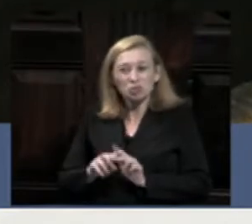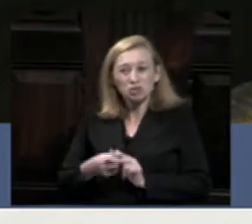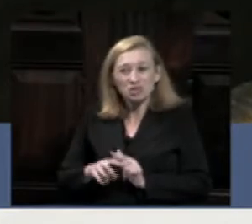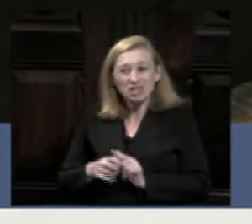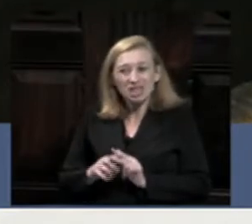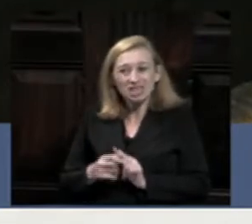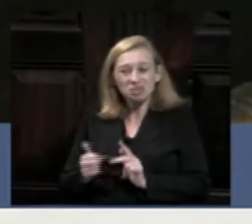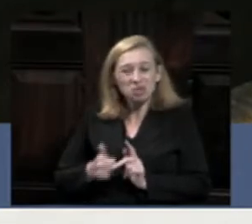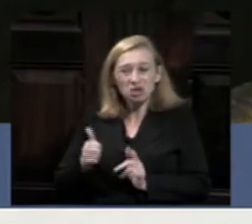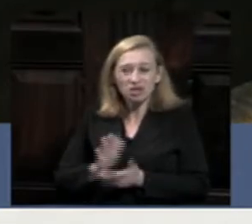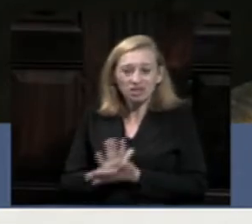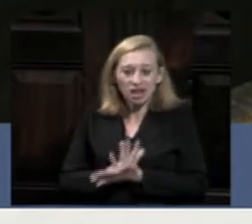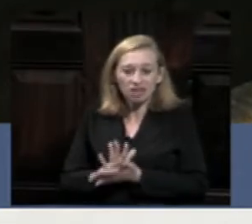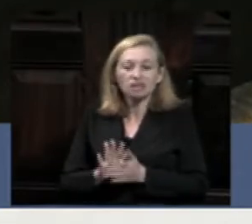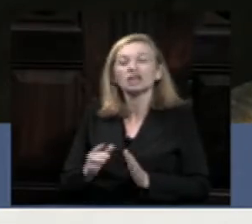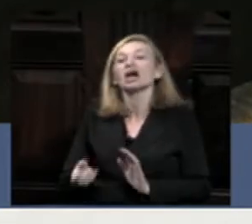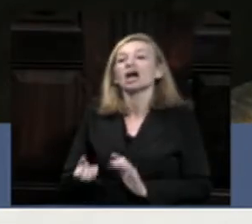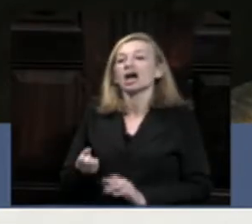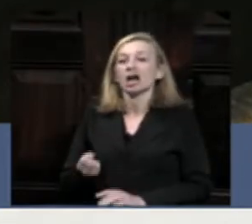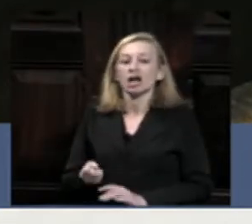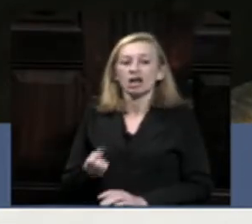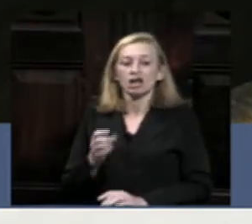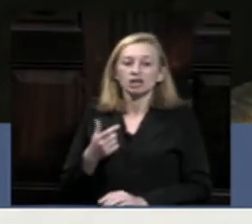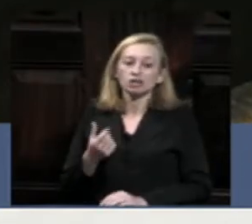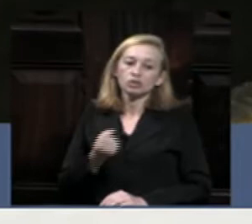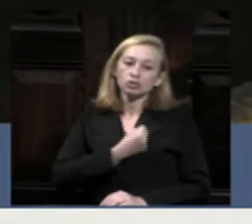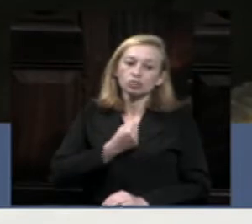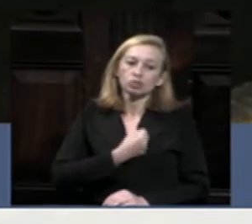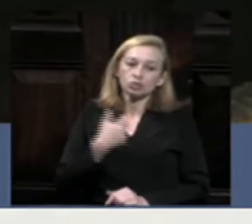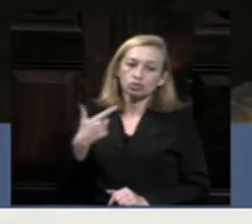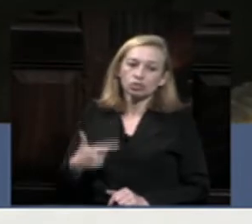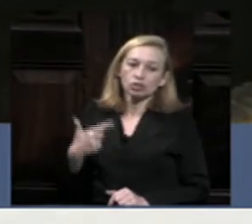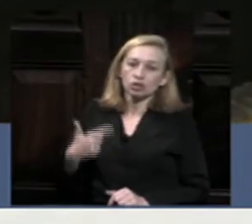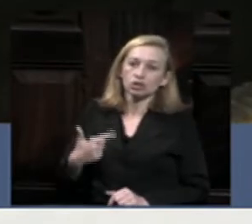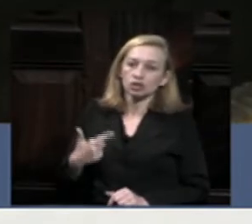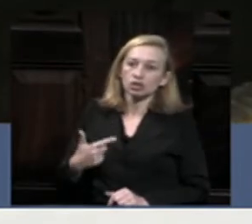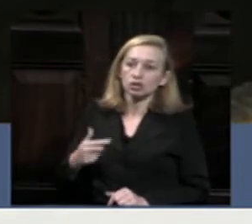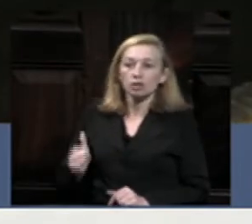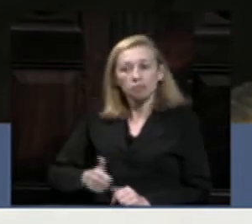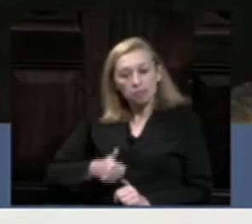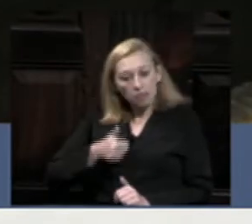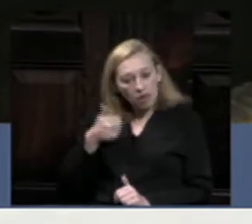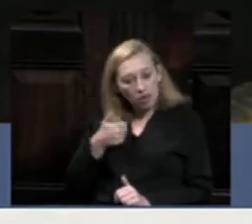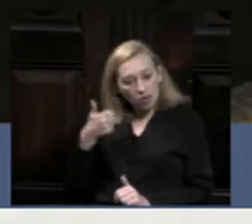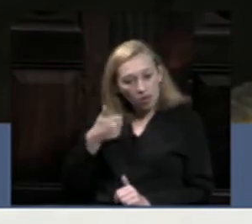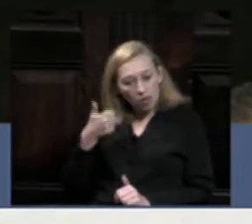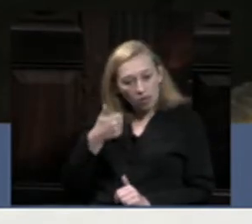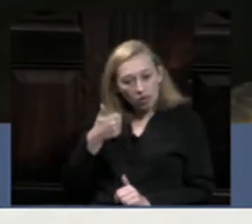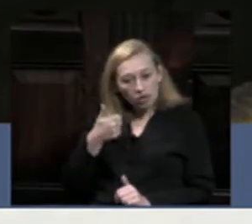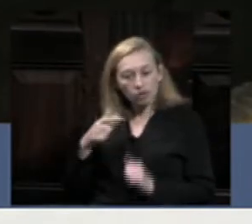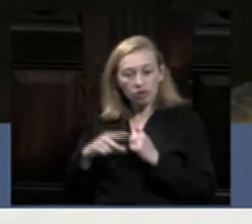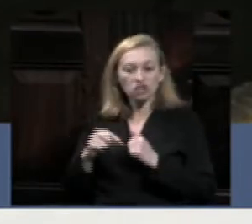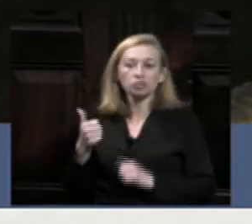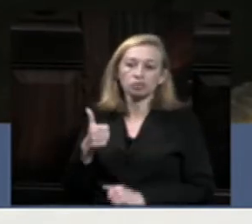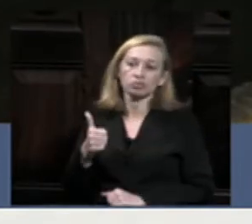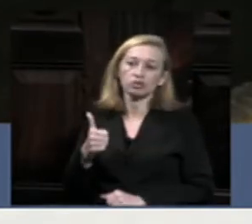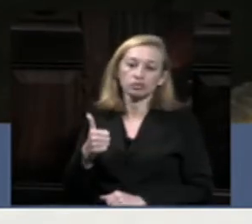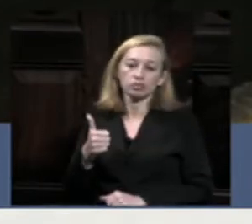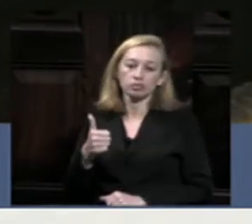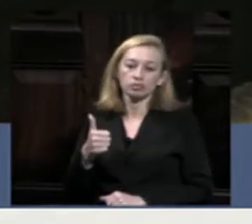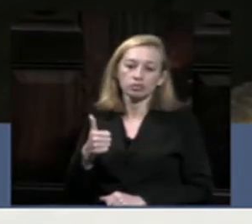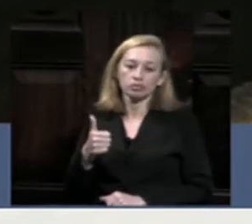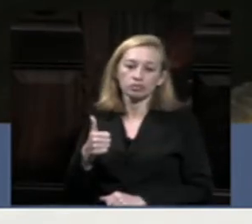projeto. A emenda número 2, ela melhora a redação do artigo 1º. Então,